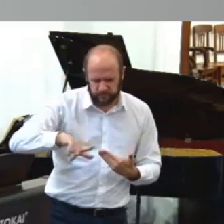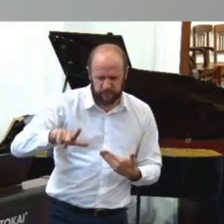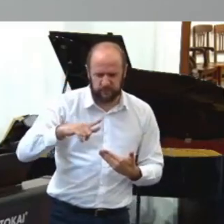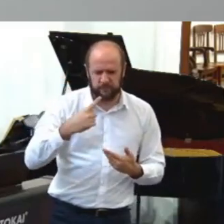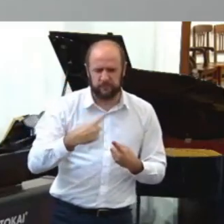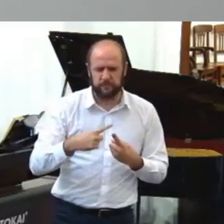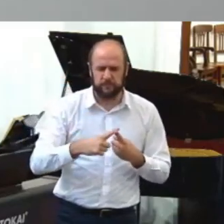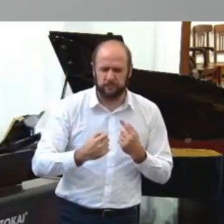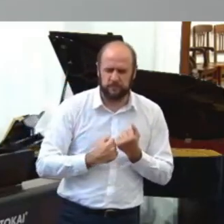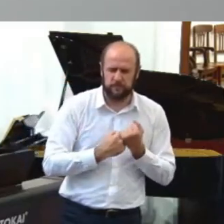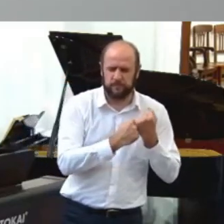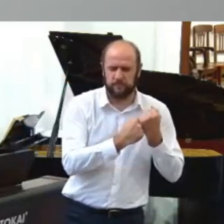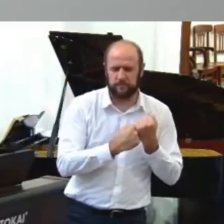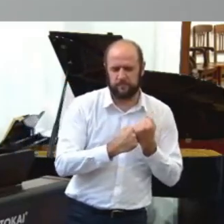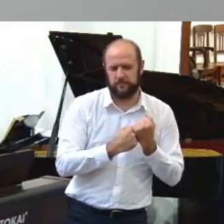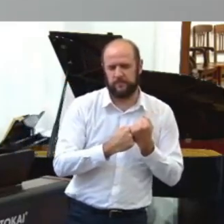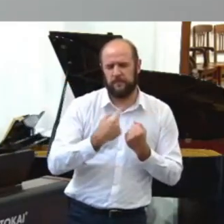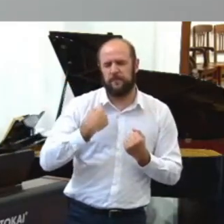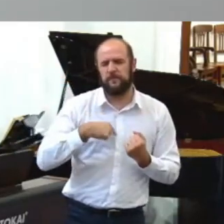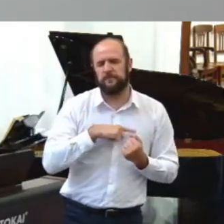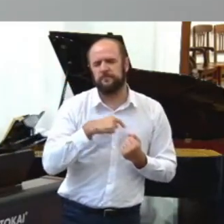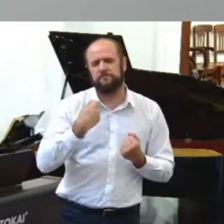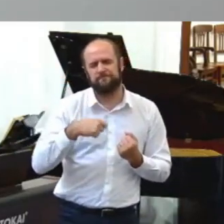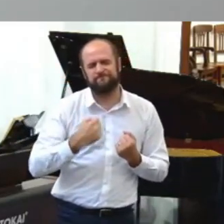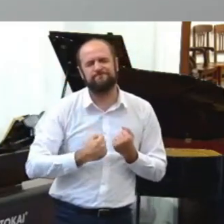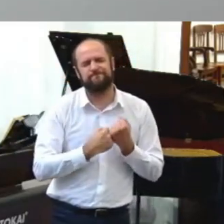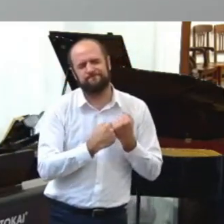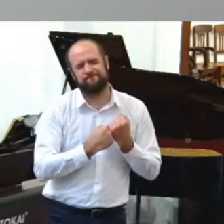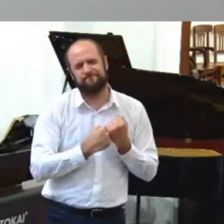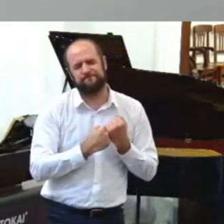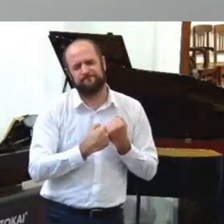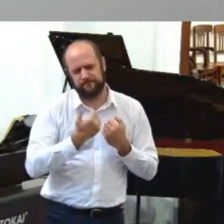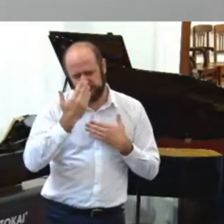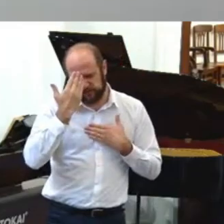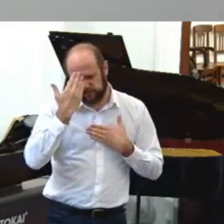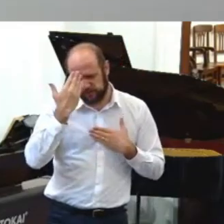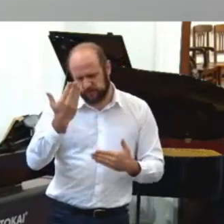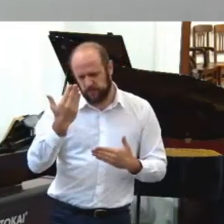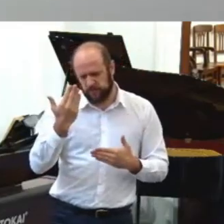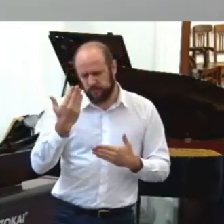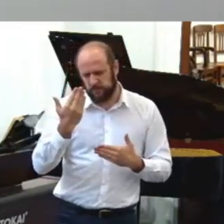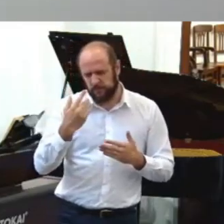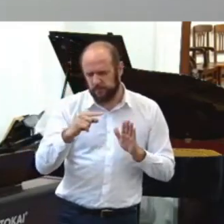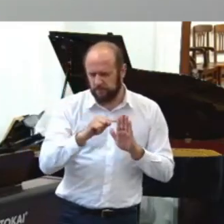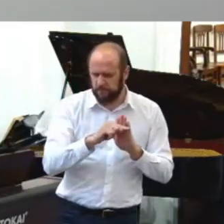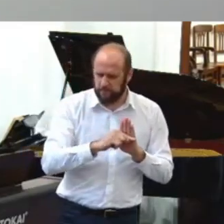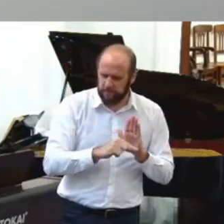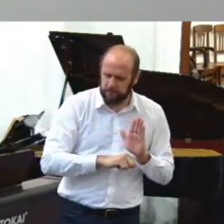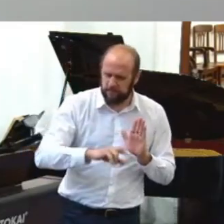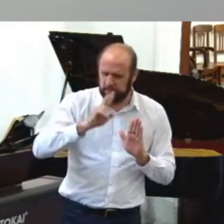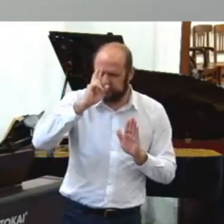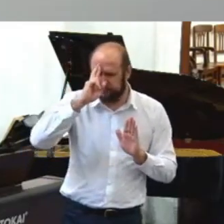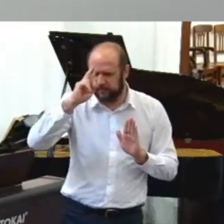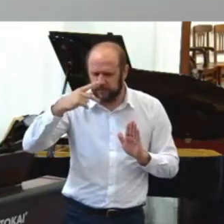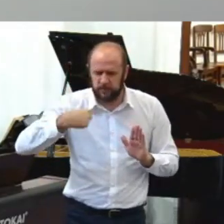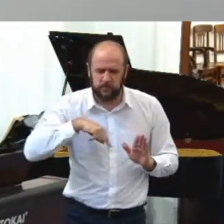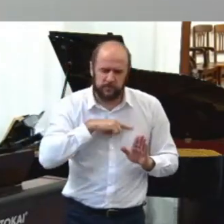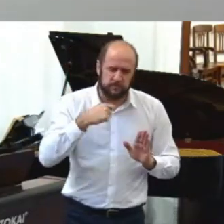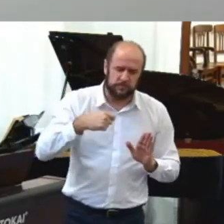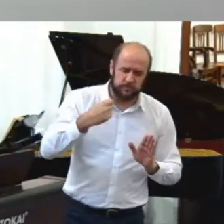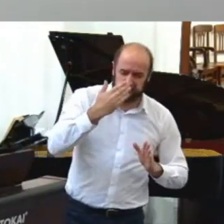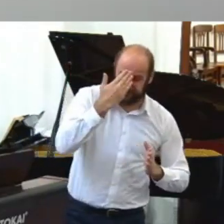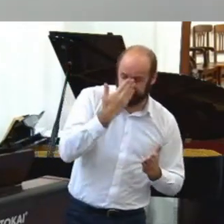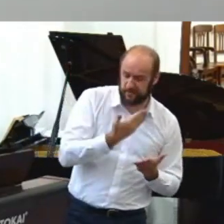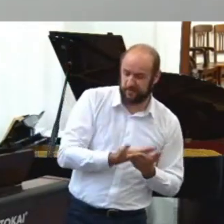pelo socorro. Nós precisamos de socorro. Muito obrigado, Senhor, pelos desígnios do Senhor. Nós precisamos